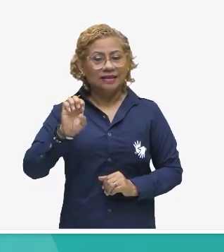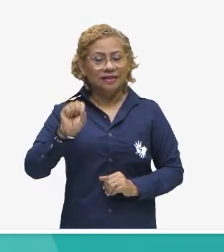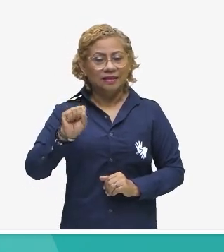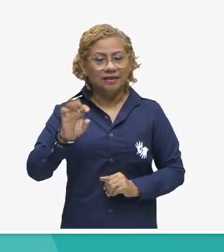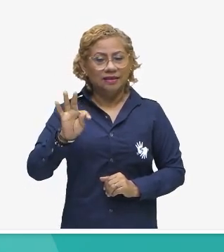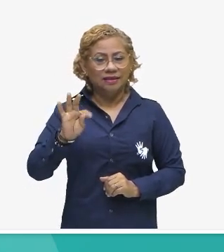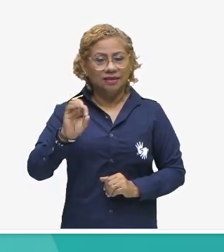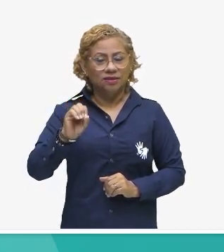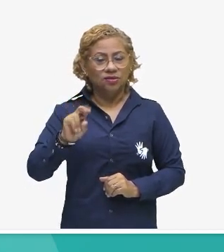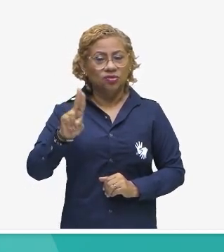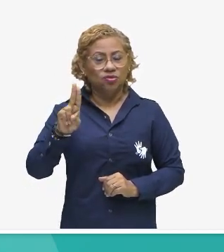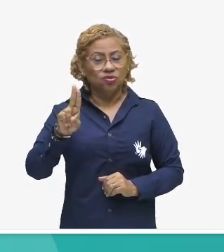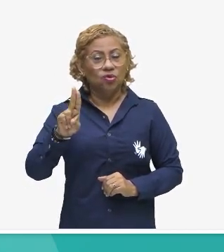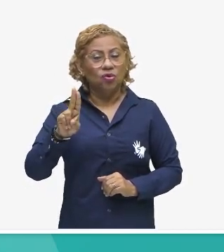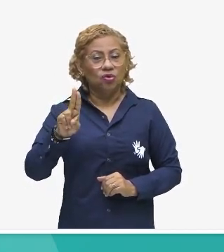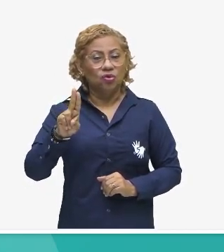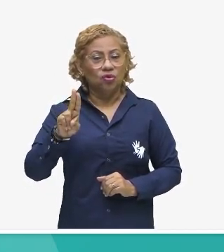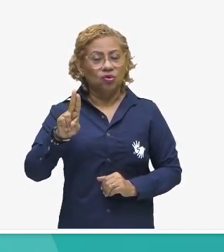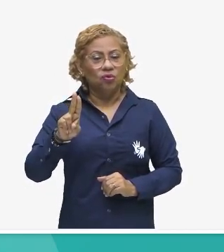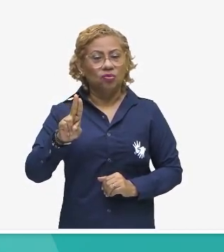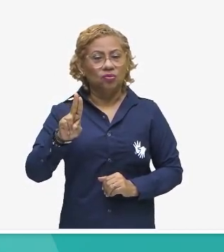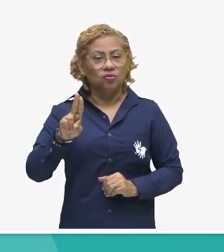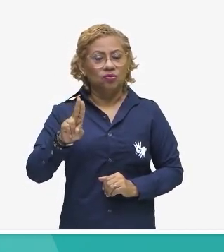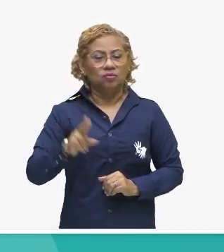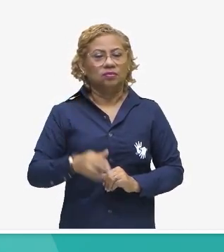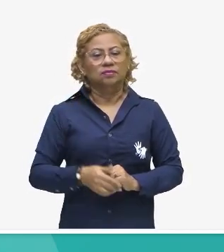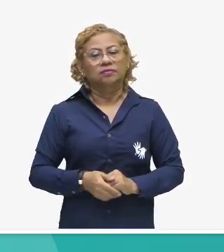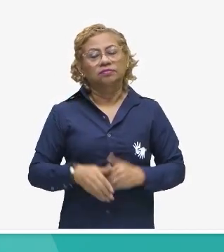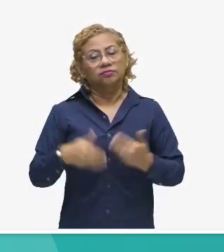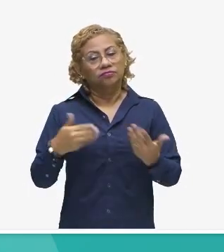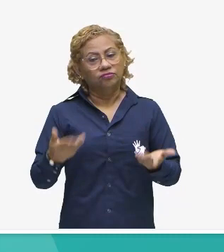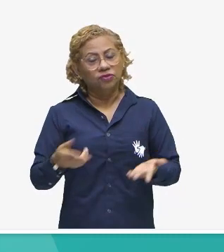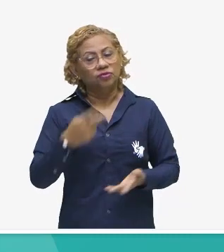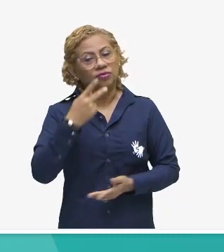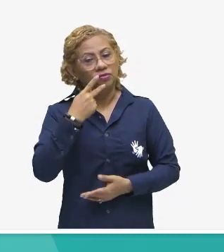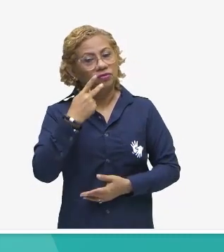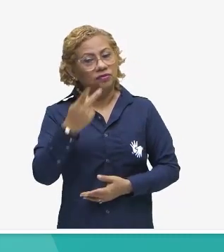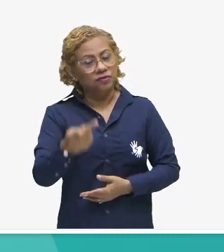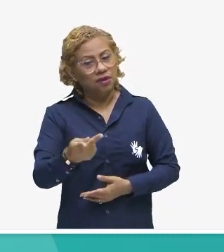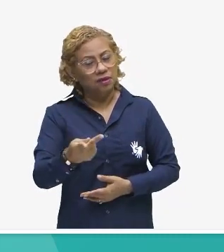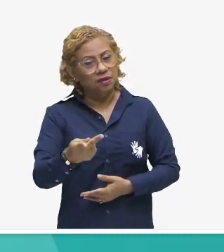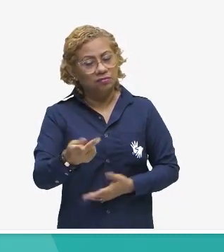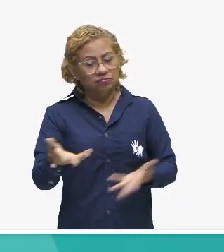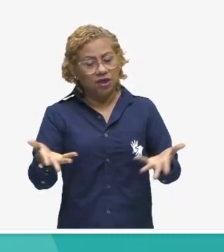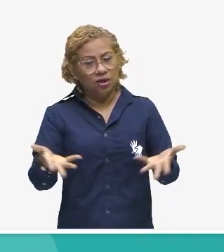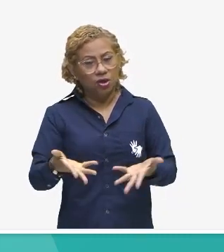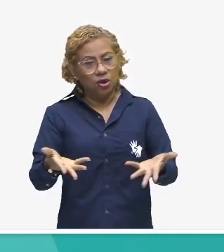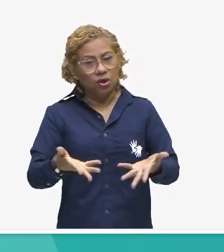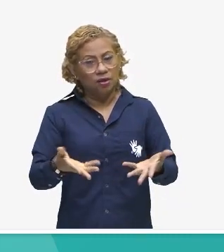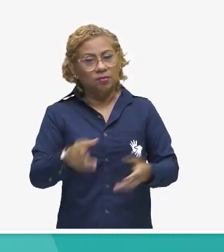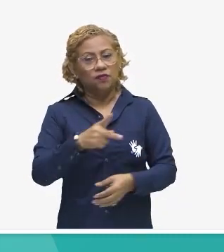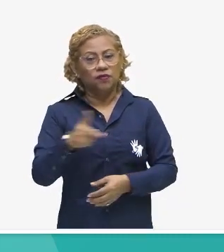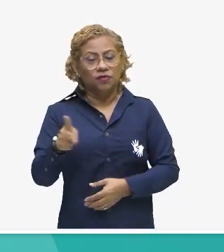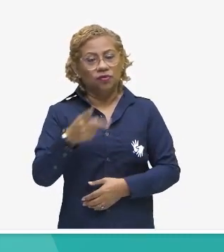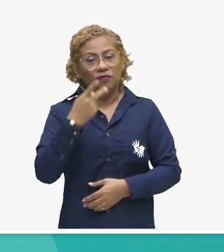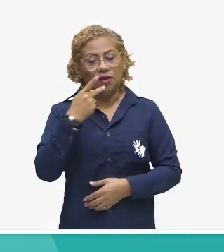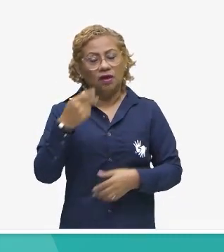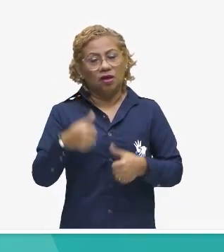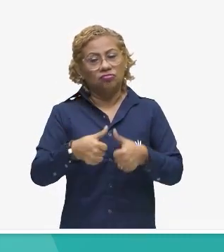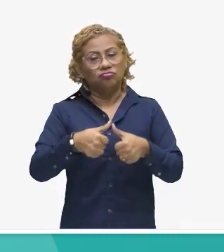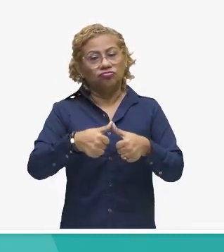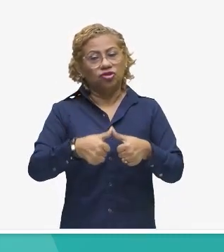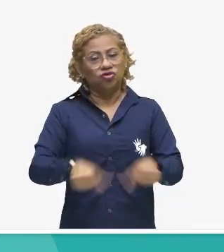exato momento da minha fala. Portanto, o momento é presente.